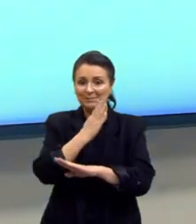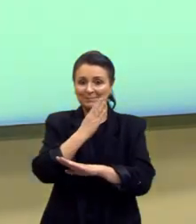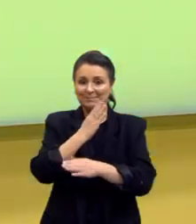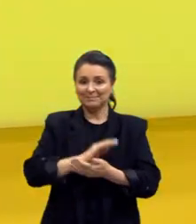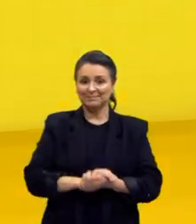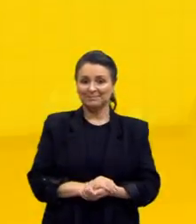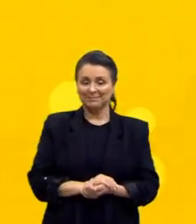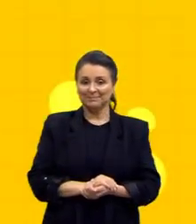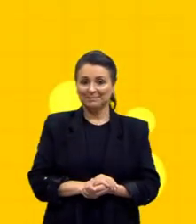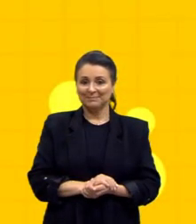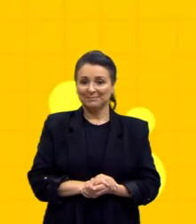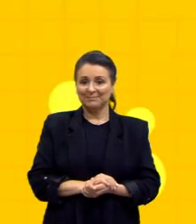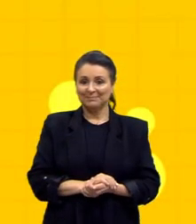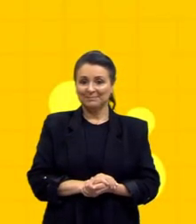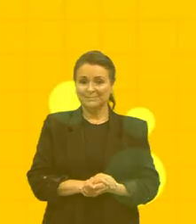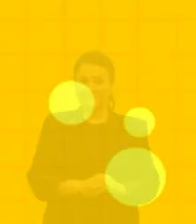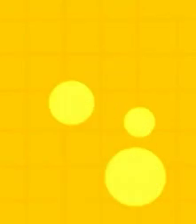passar a